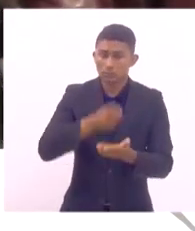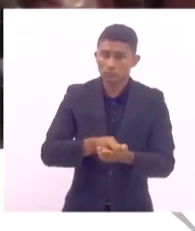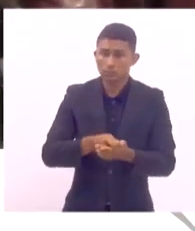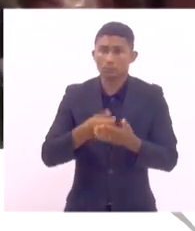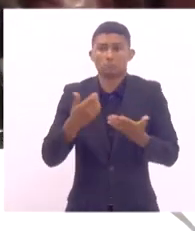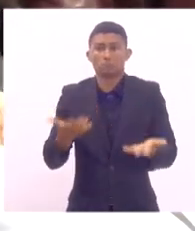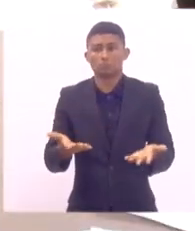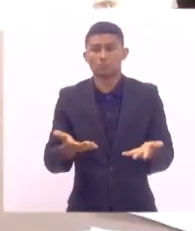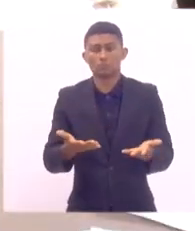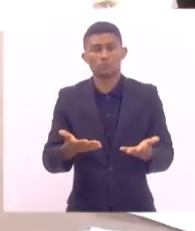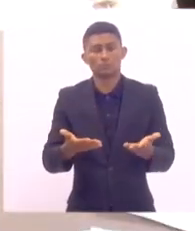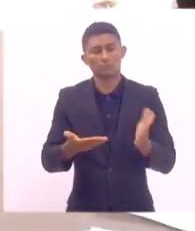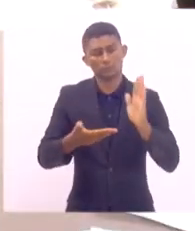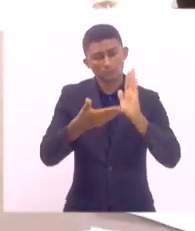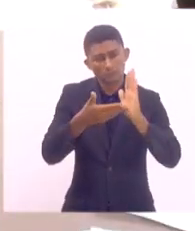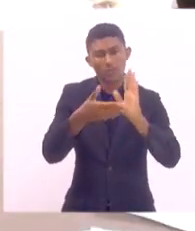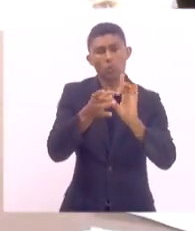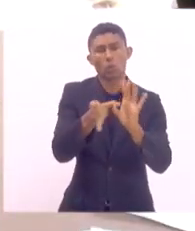liquidado.